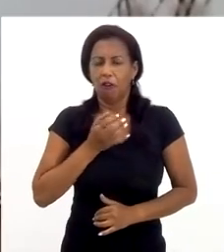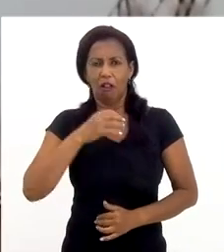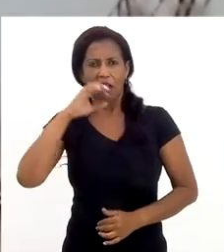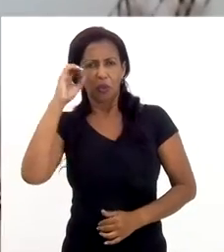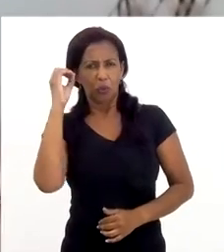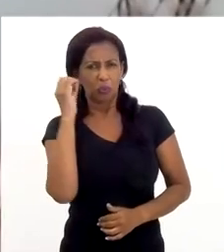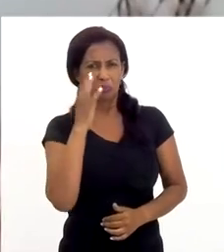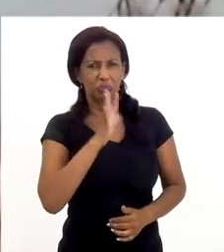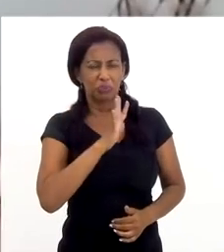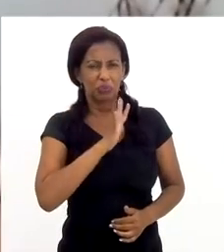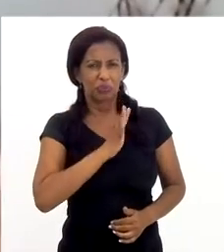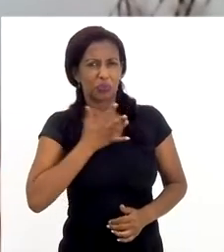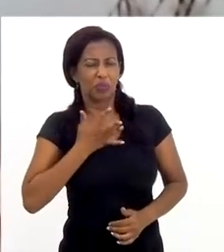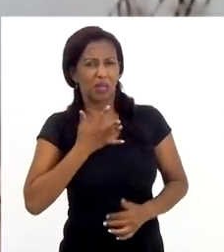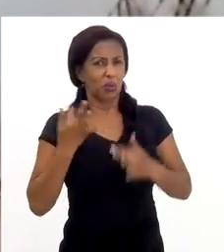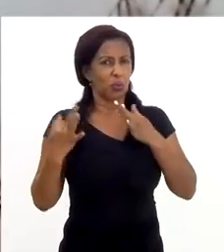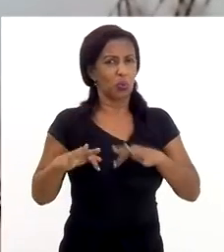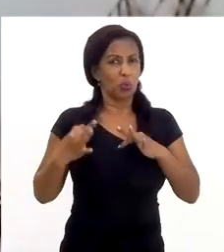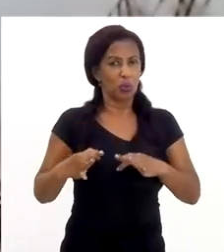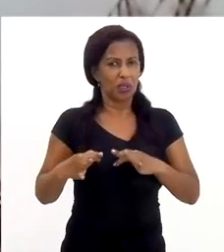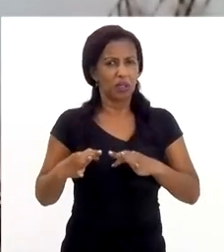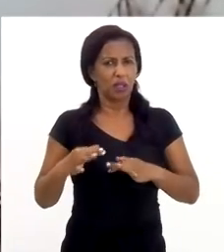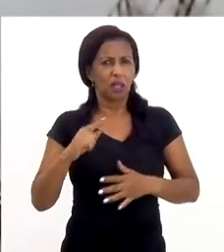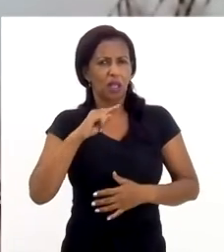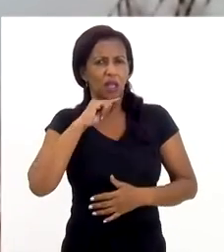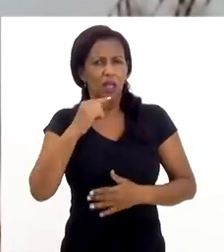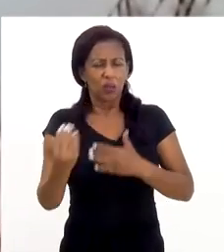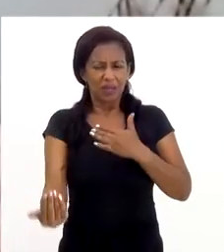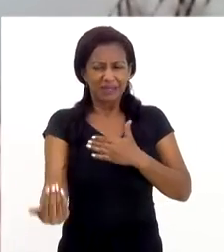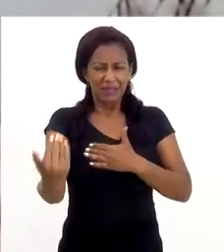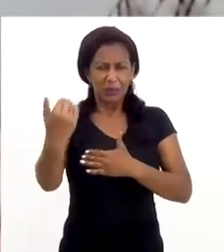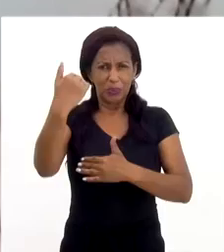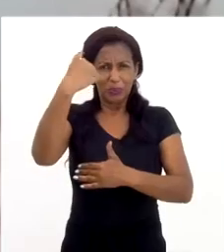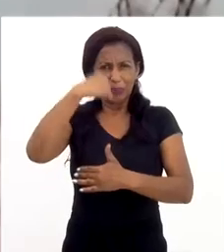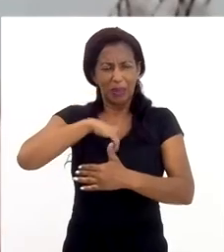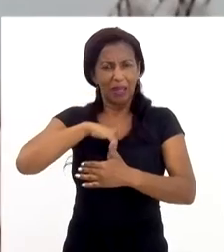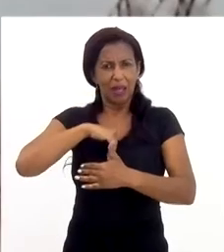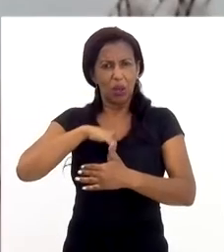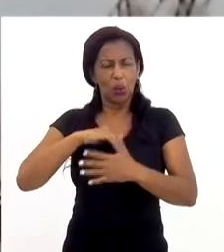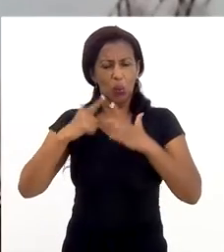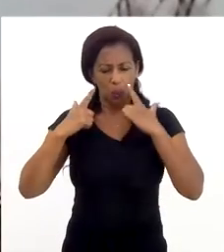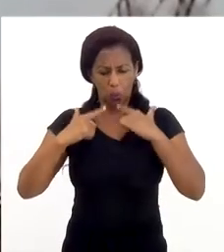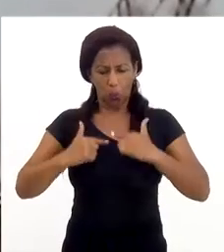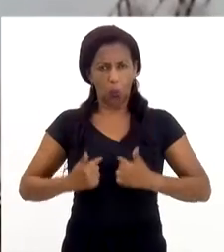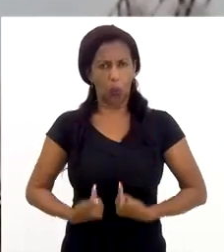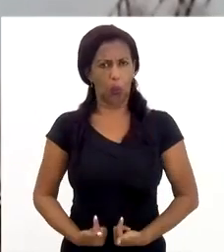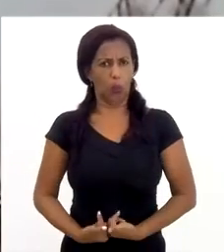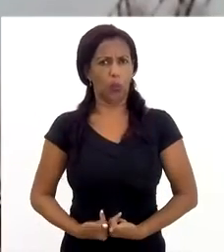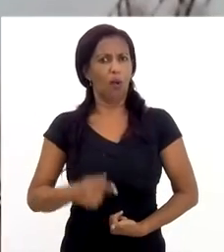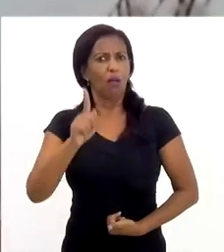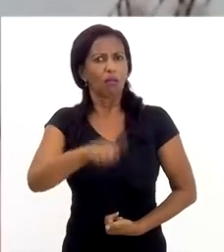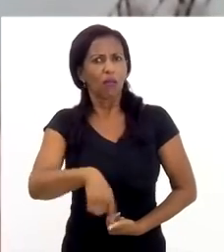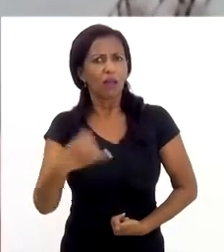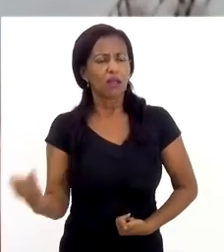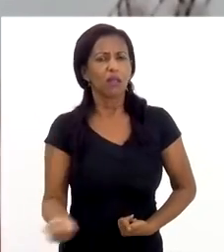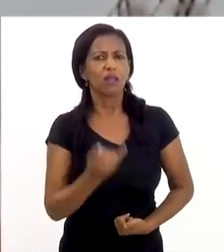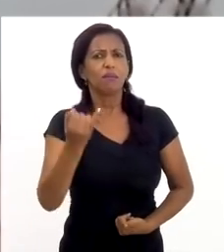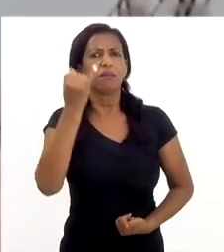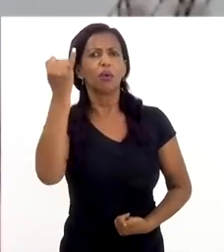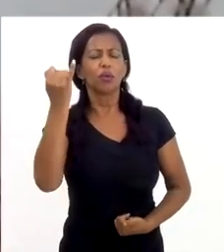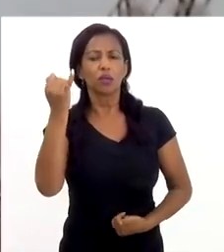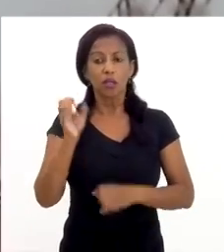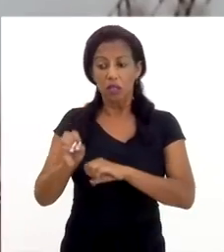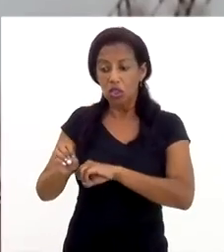horrível é nojento e asqueroso dolorido ele consegue ultrapassar o corpo daí a